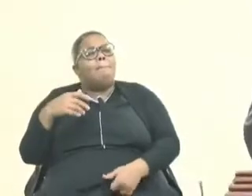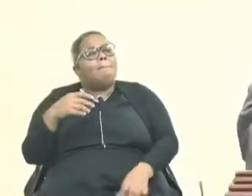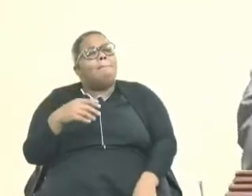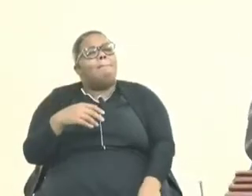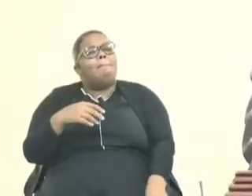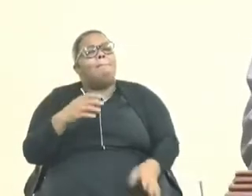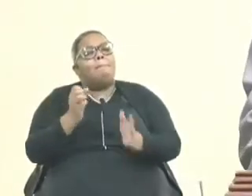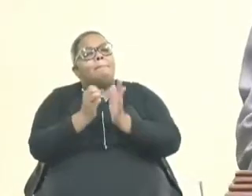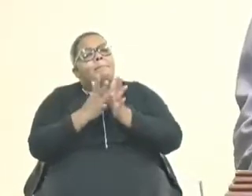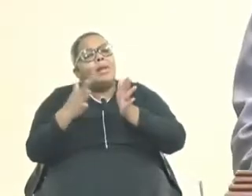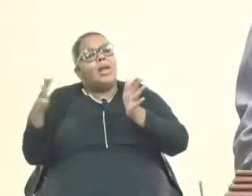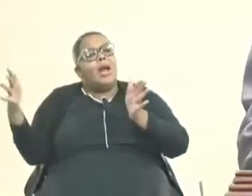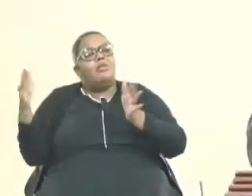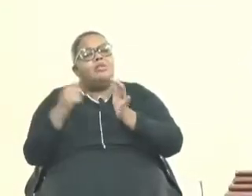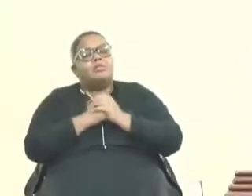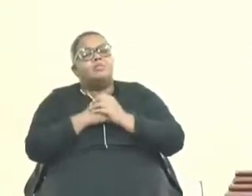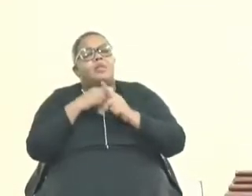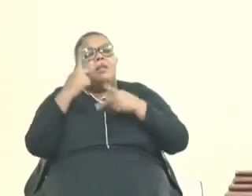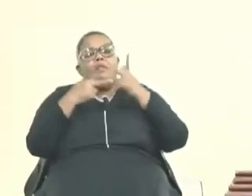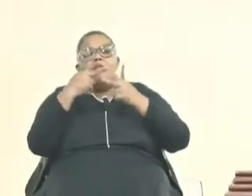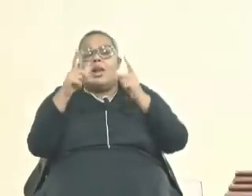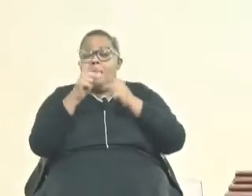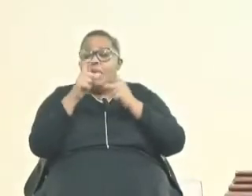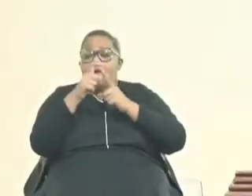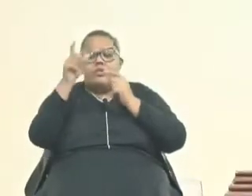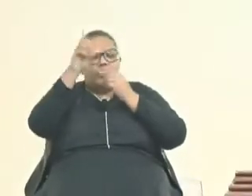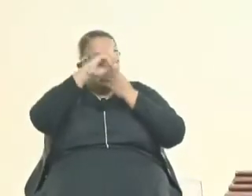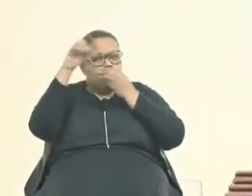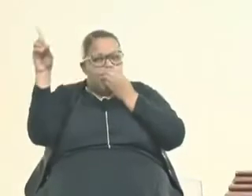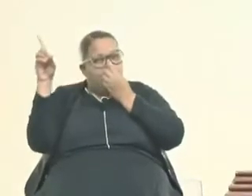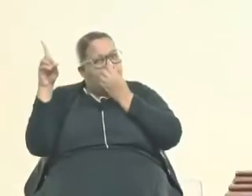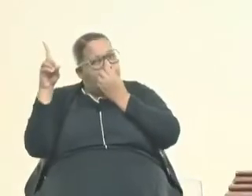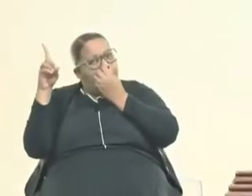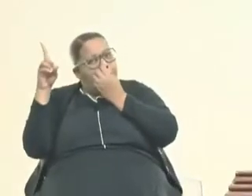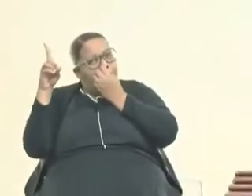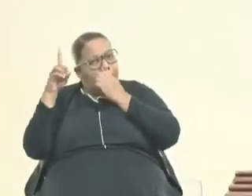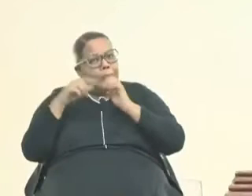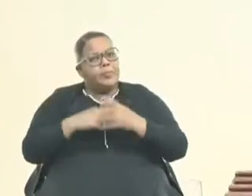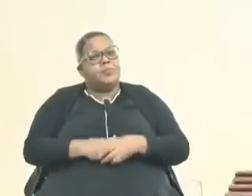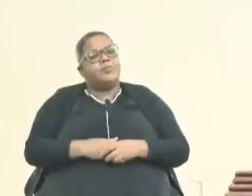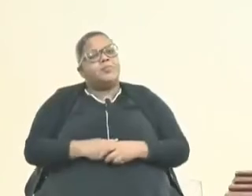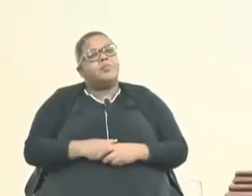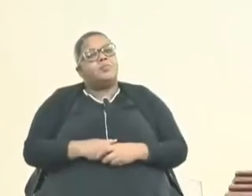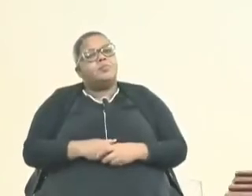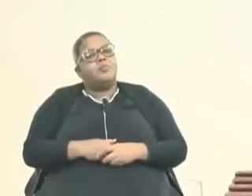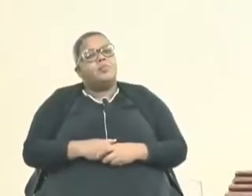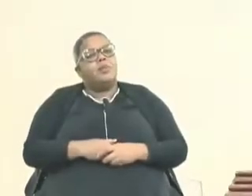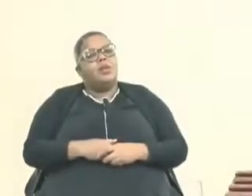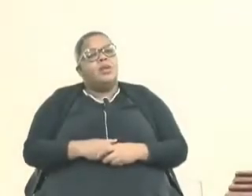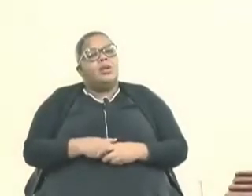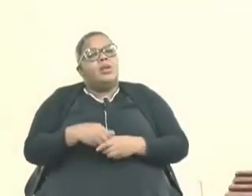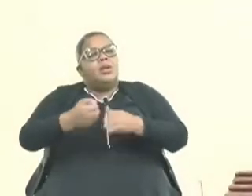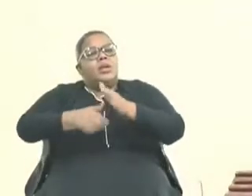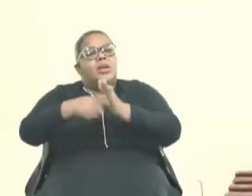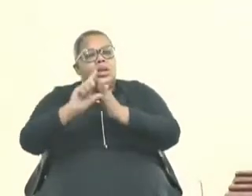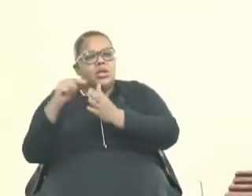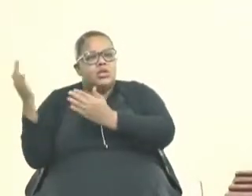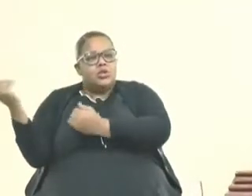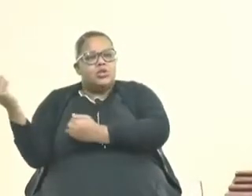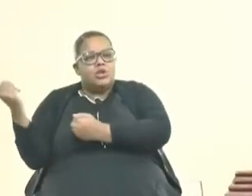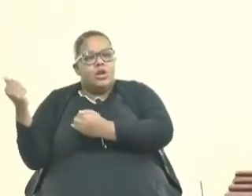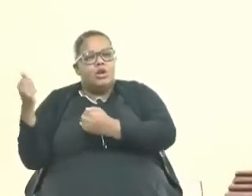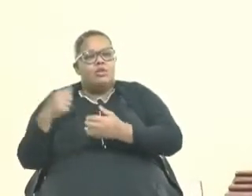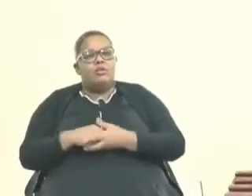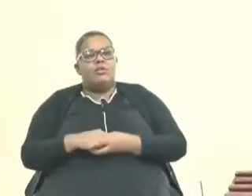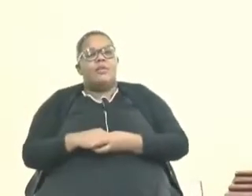Além disso texto sagrado que o menino Samuel desde que foram levado pela sua mãe Ana para ficar